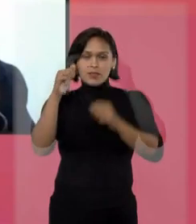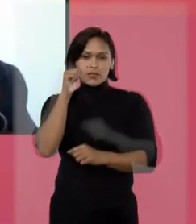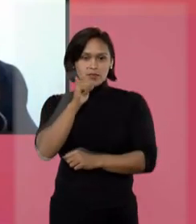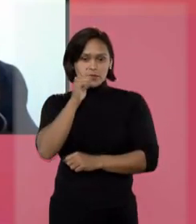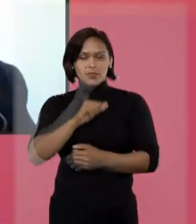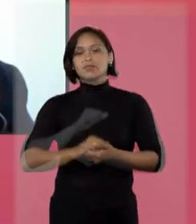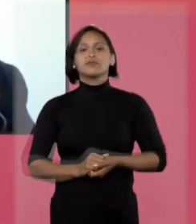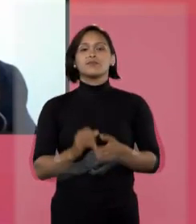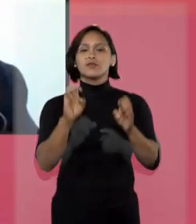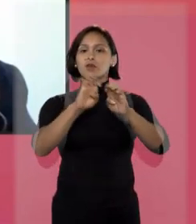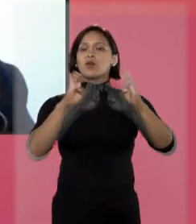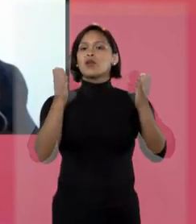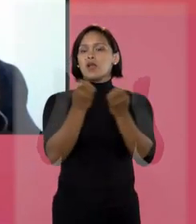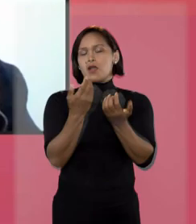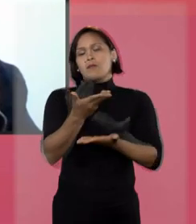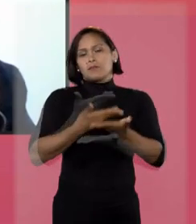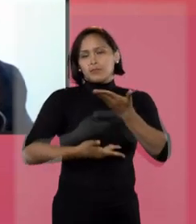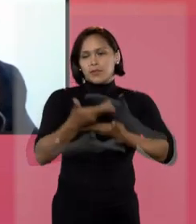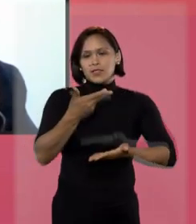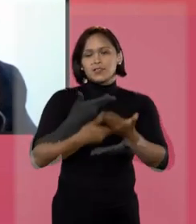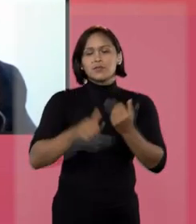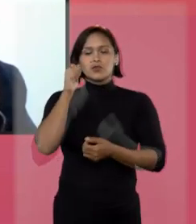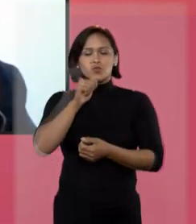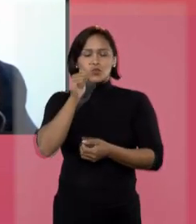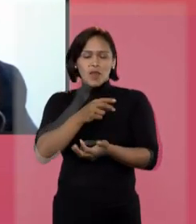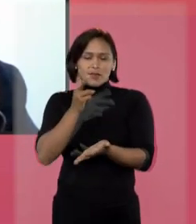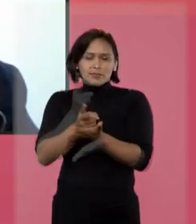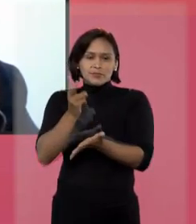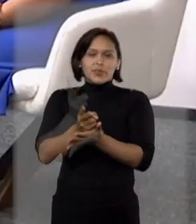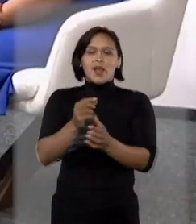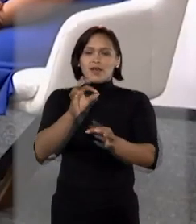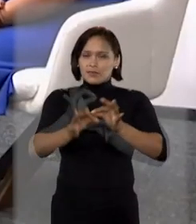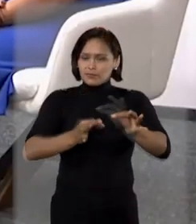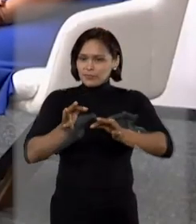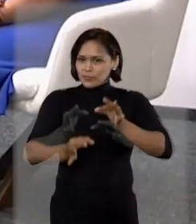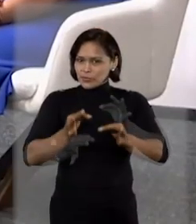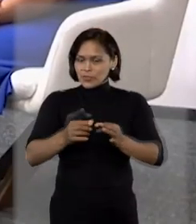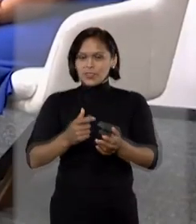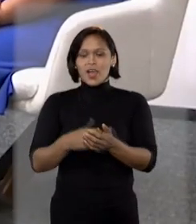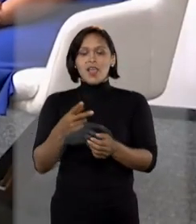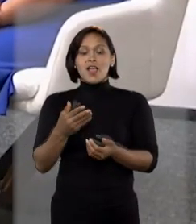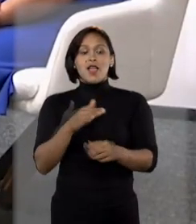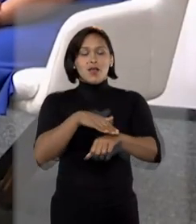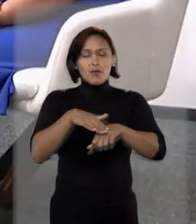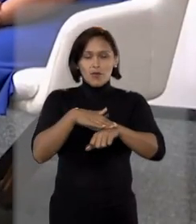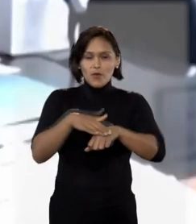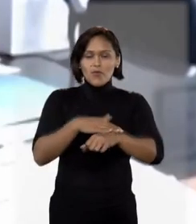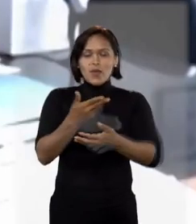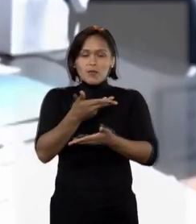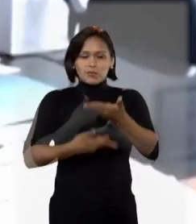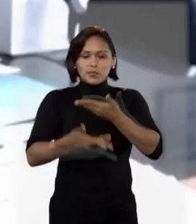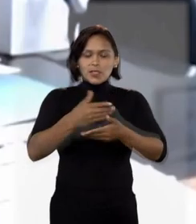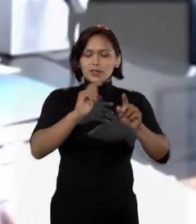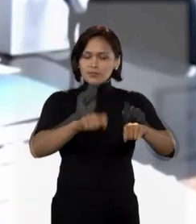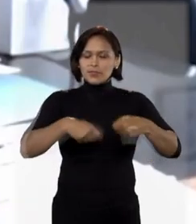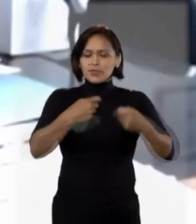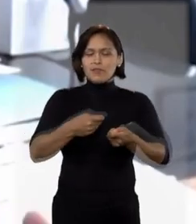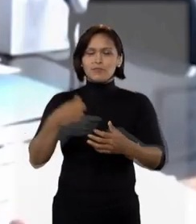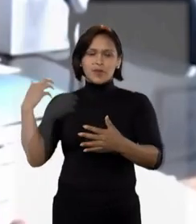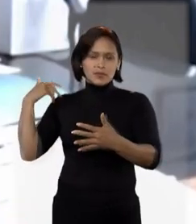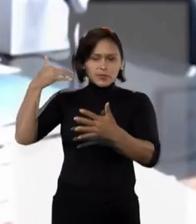O seminário contou com a participação de mulheres atuantes no Poder Judiciário. Durante o bate-papo, elas compartilharam desafios, suas